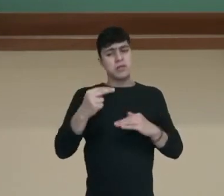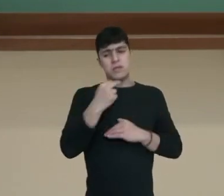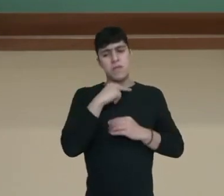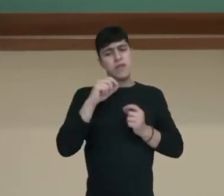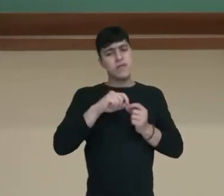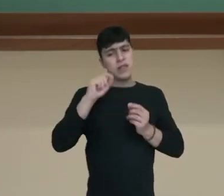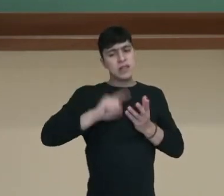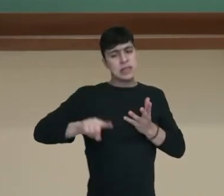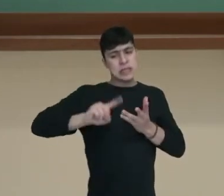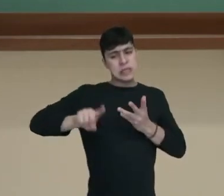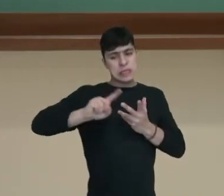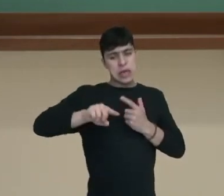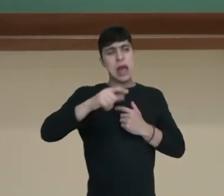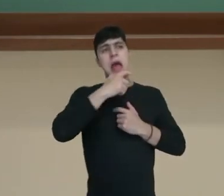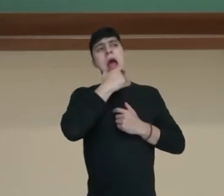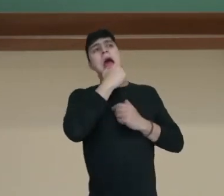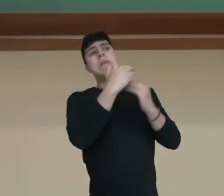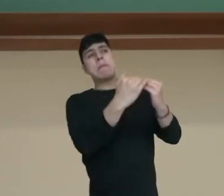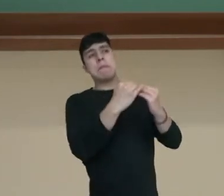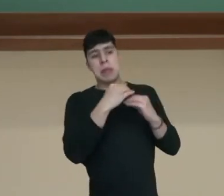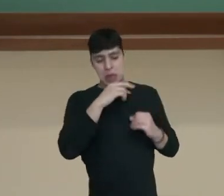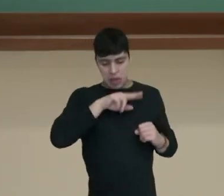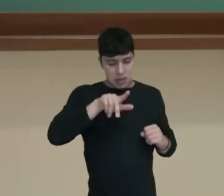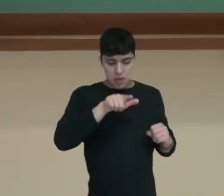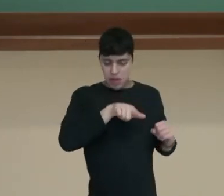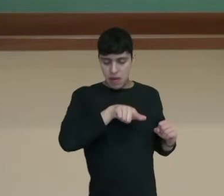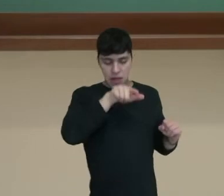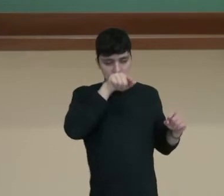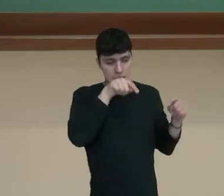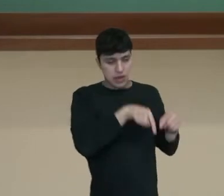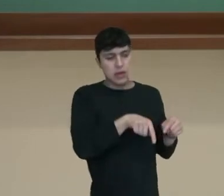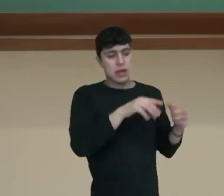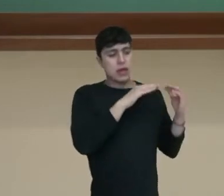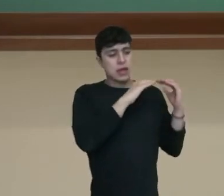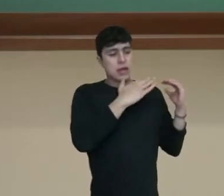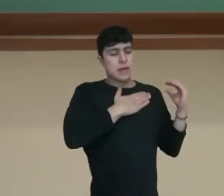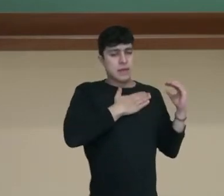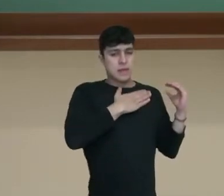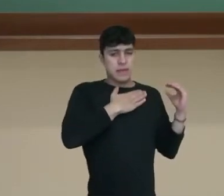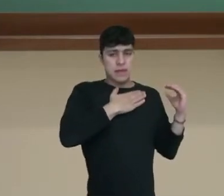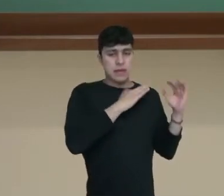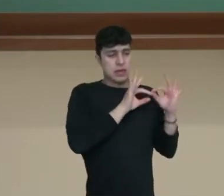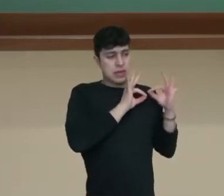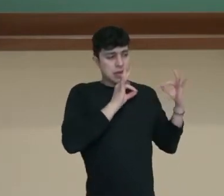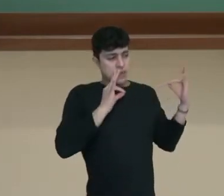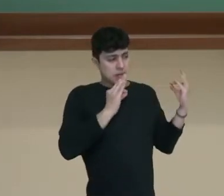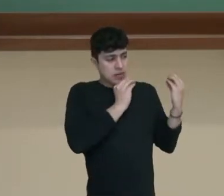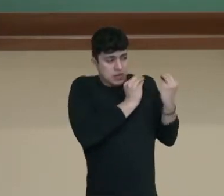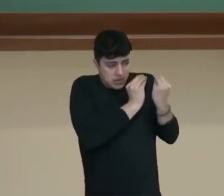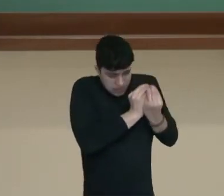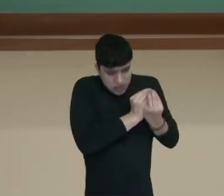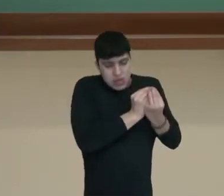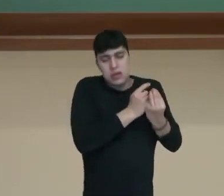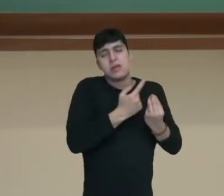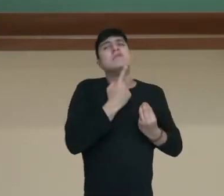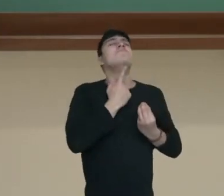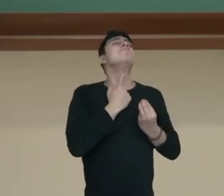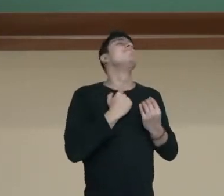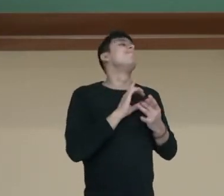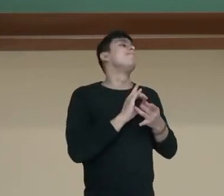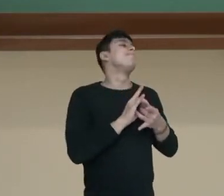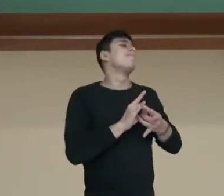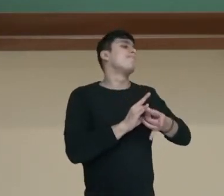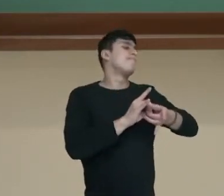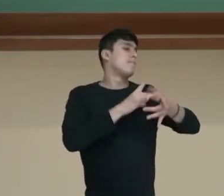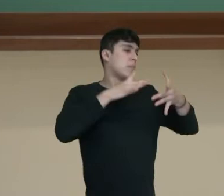com isso, né? Eu não estou na minha casa, né? Onde é um lugar meu, onde é um lugar da minha família, onde eu posso fazer assim, um lugar privado, onde eu